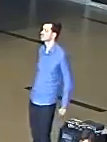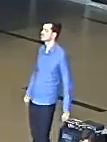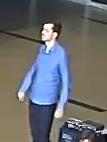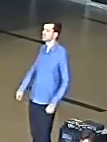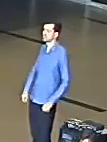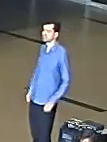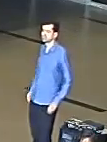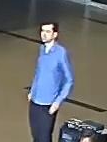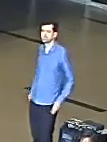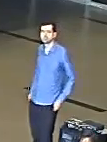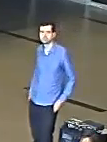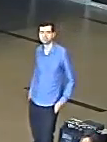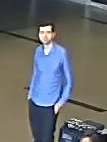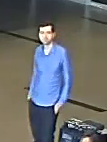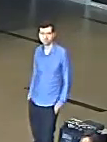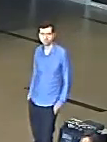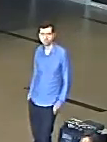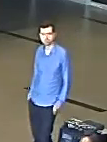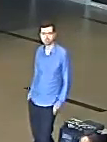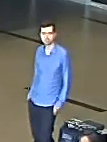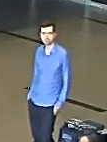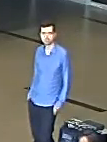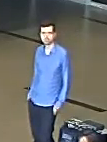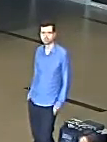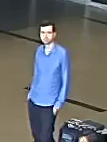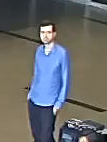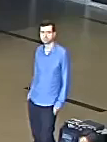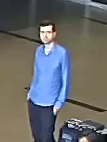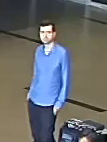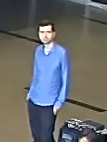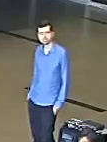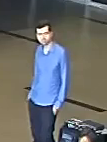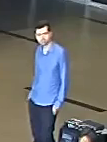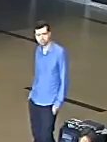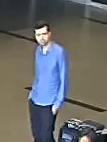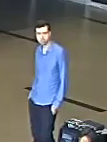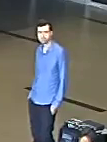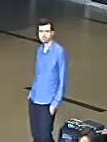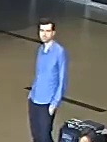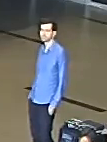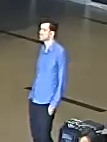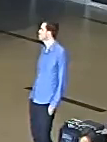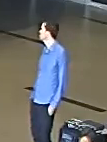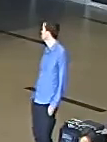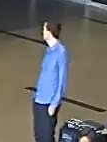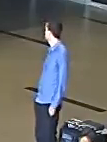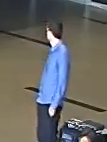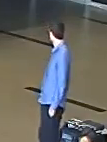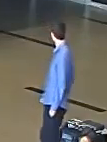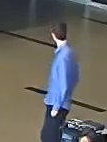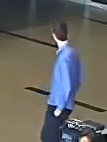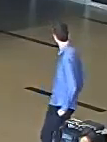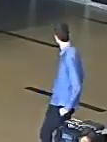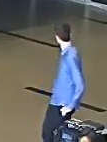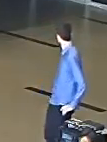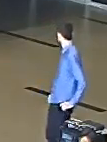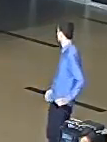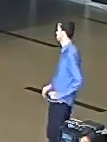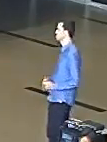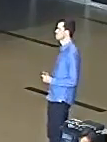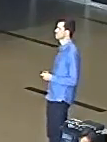aqui eh primeiramente o eu gostaria de externar que o o Dr ele solidariza com